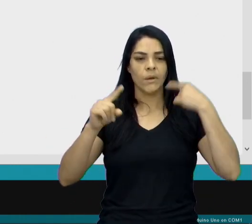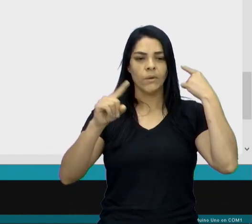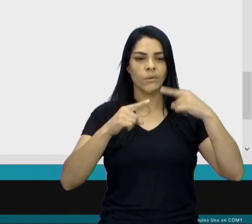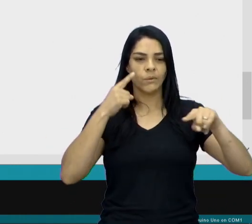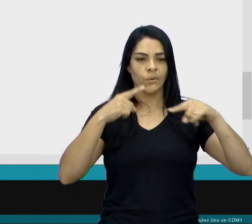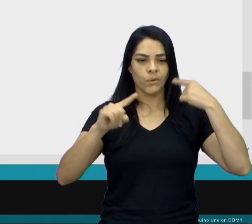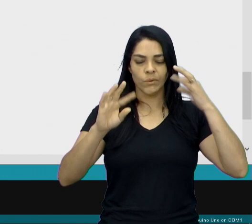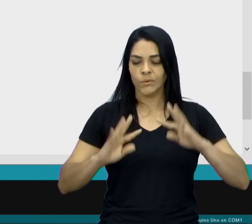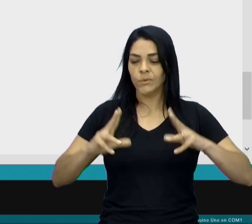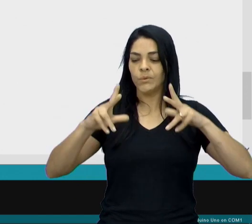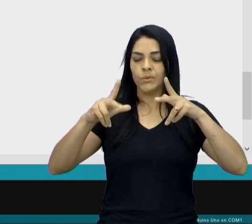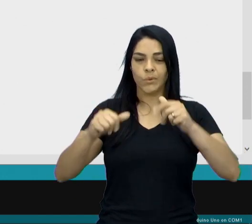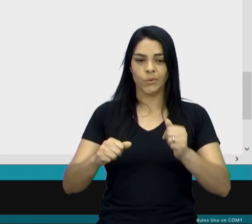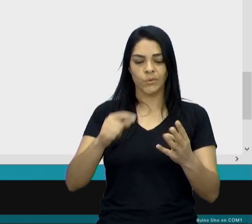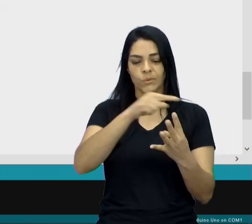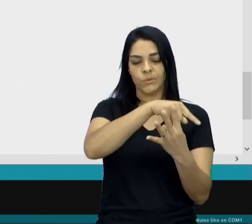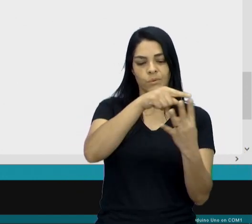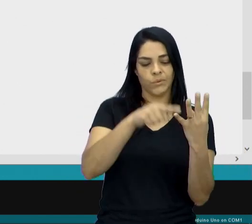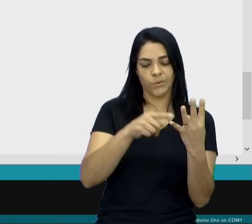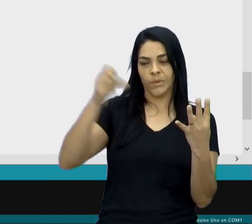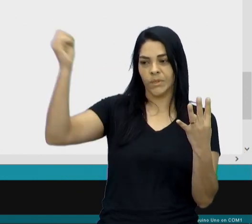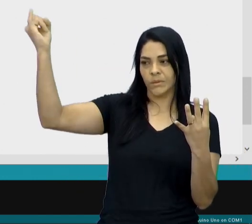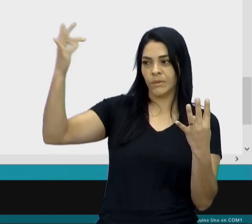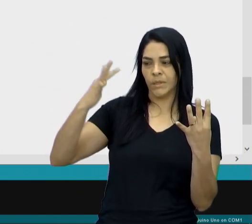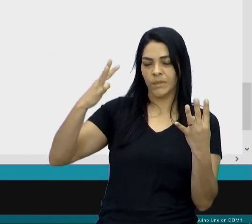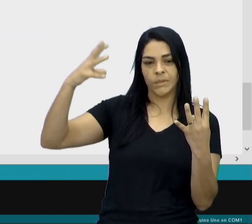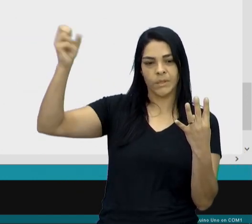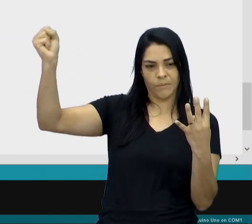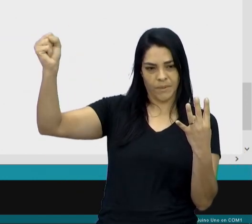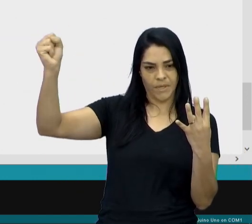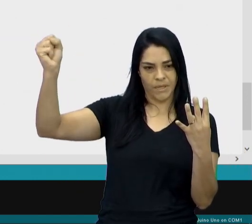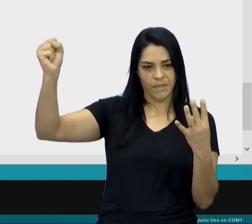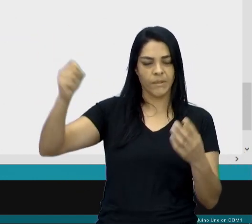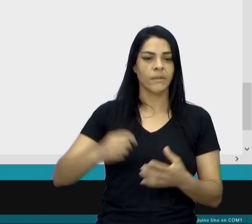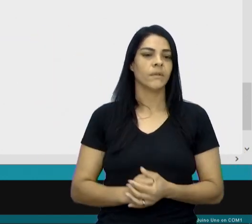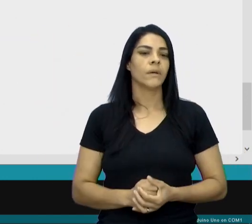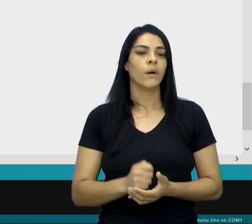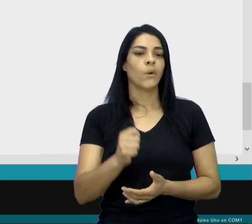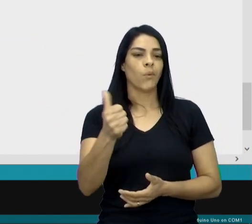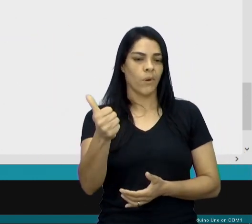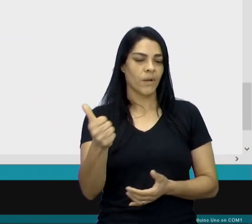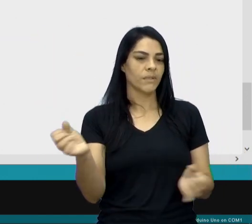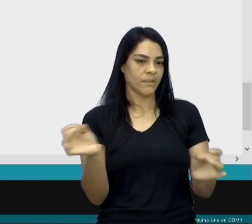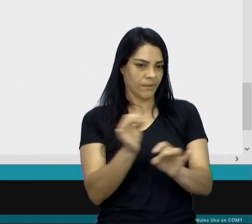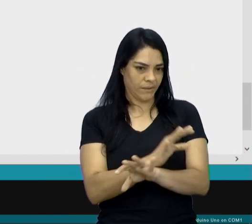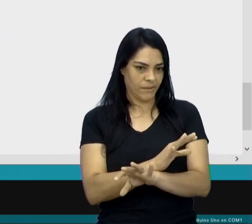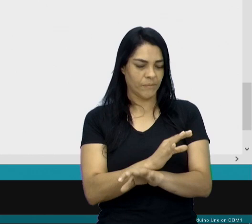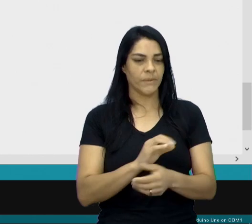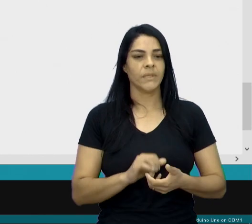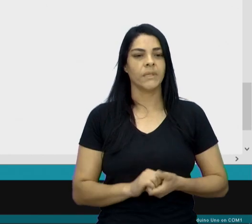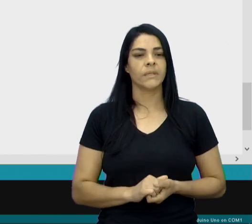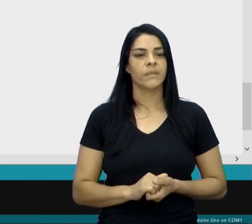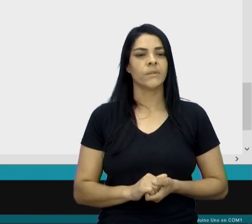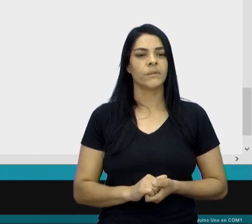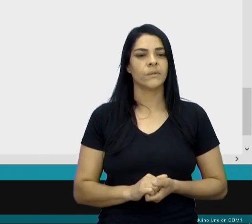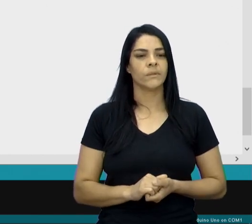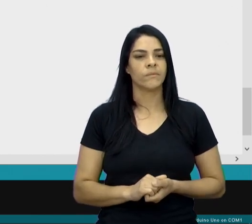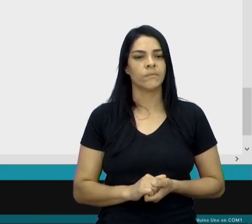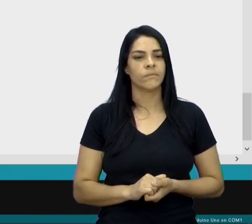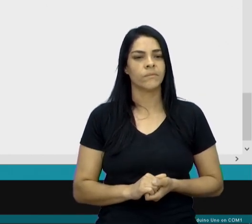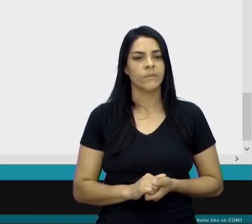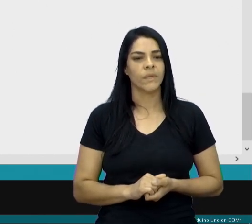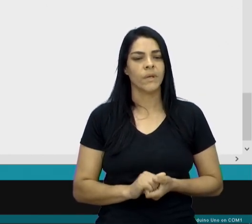né, todos os LEDs e apagar, tá certo? E quase concluindo aqui para vocês, dando o game